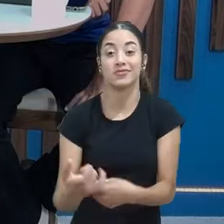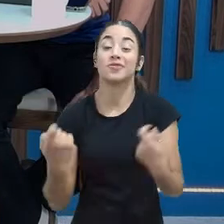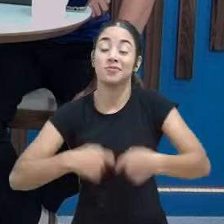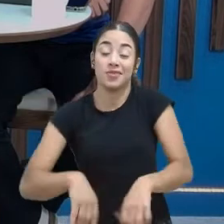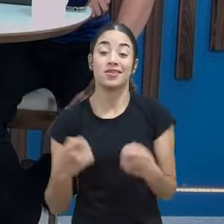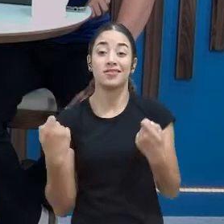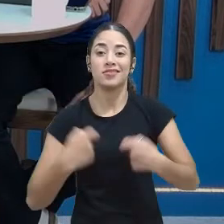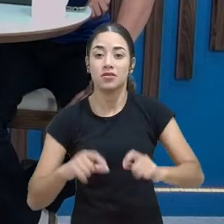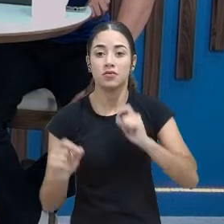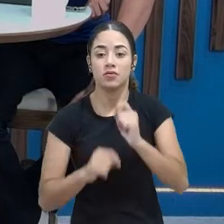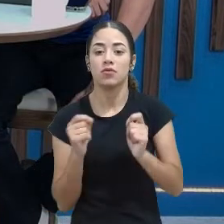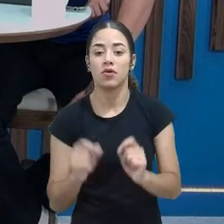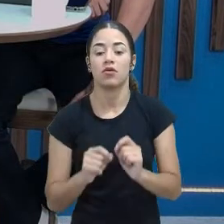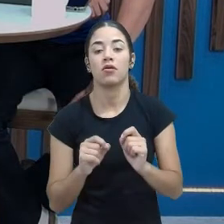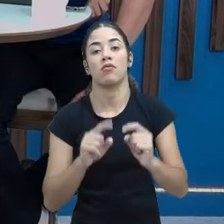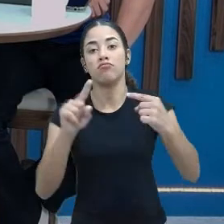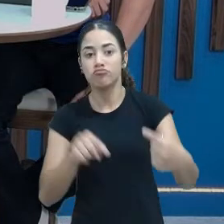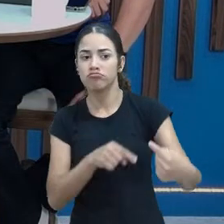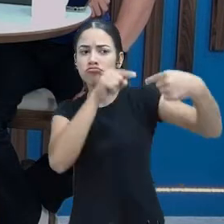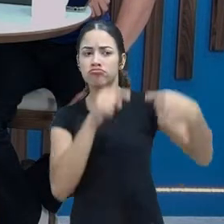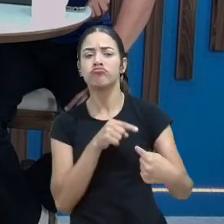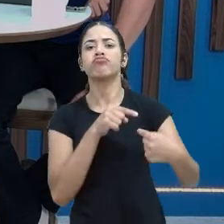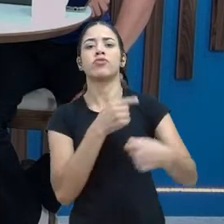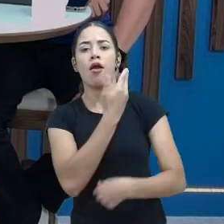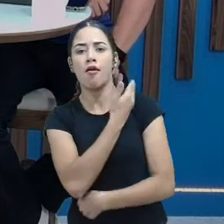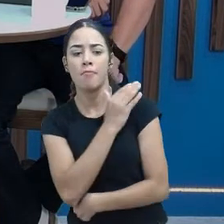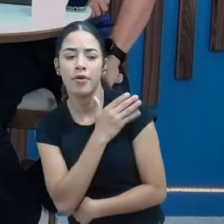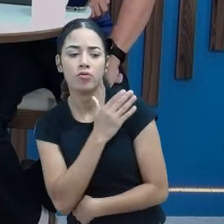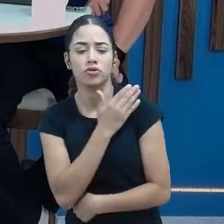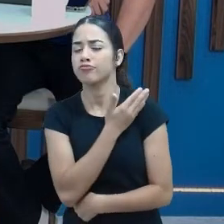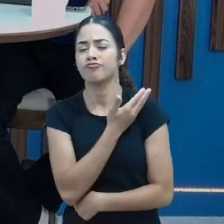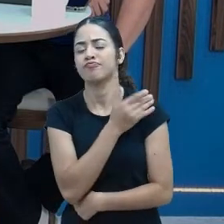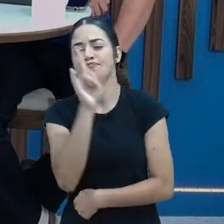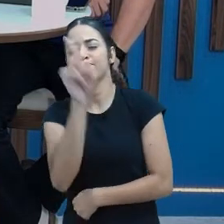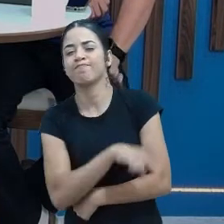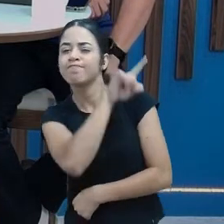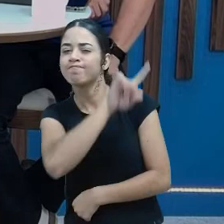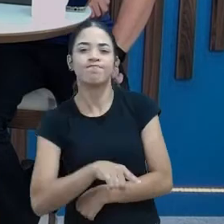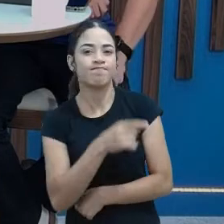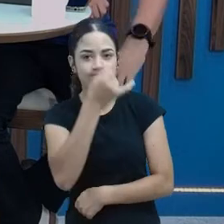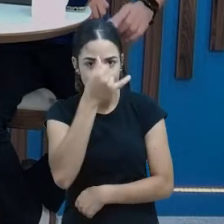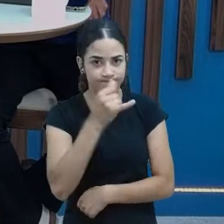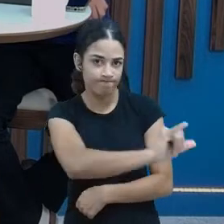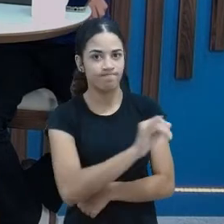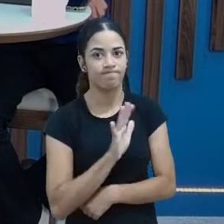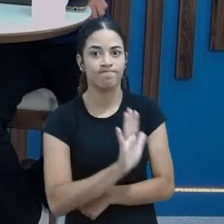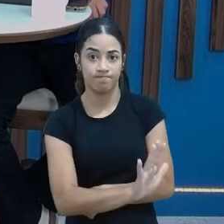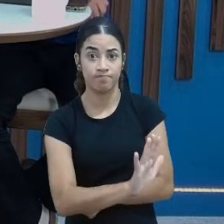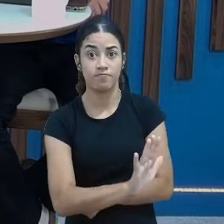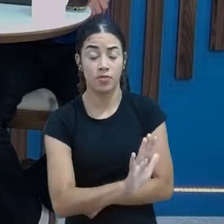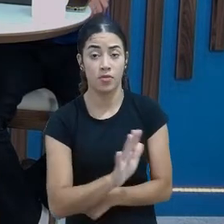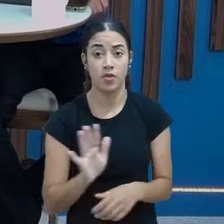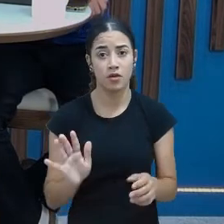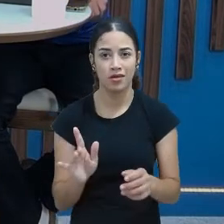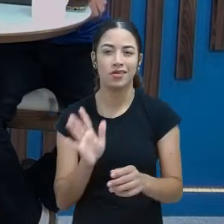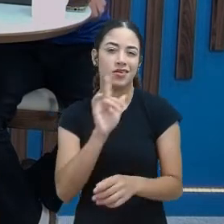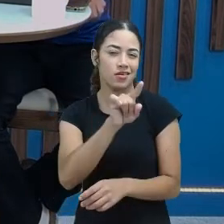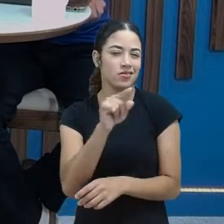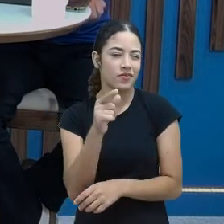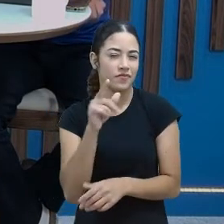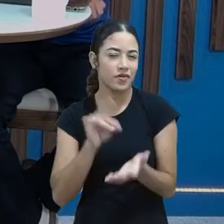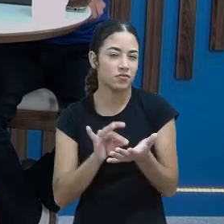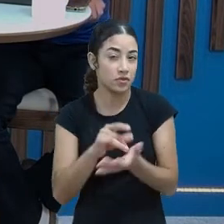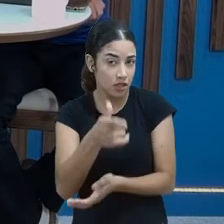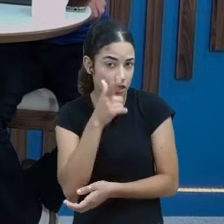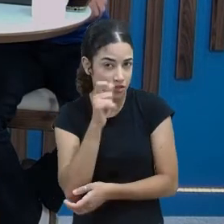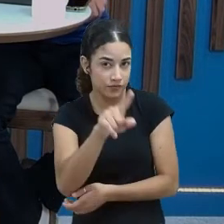precisa combater o racismo, né? Porque isso não dá mais para tolerar. Você fala numa situação interessante, é o